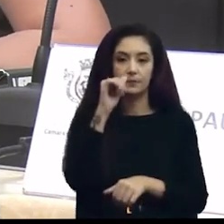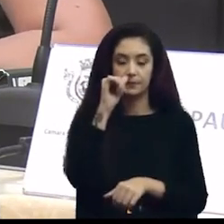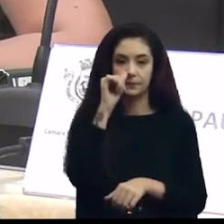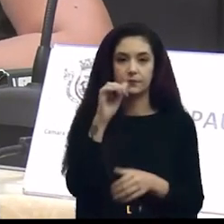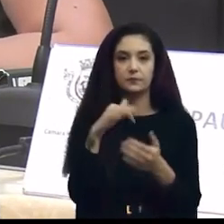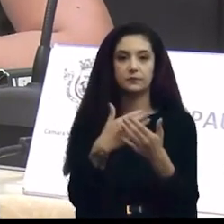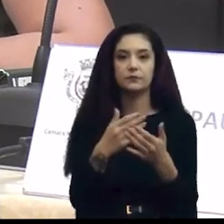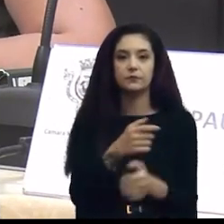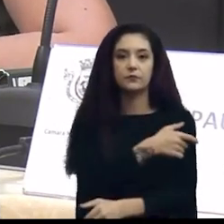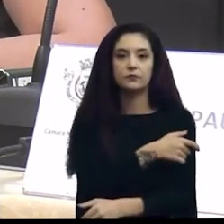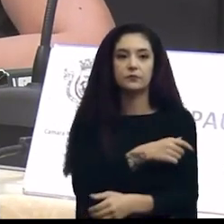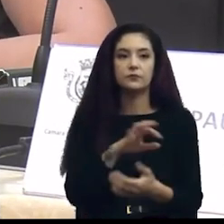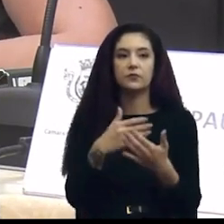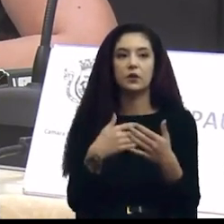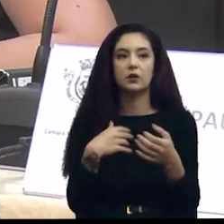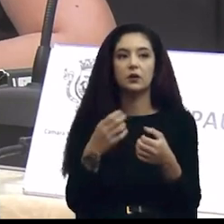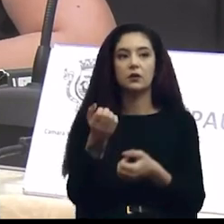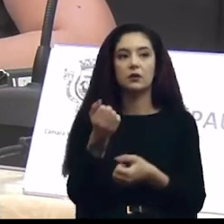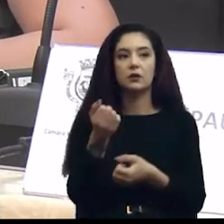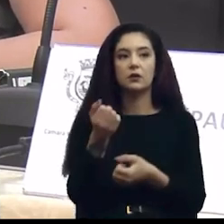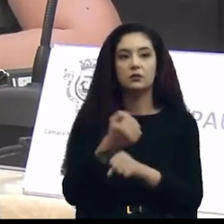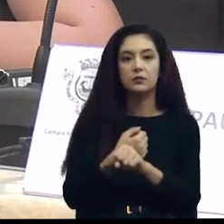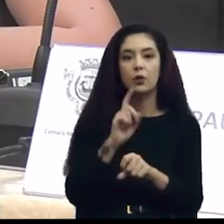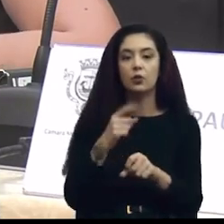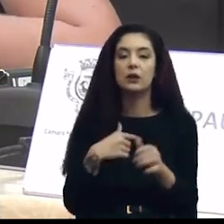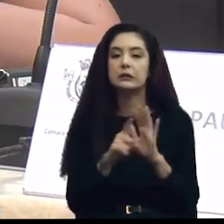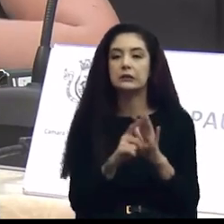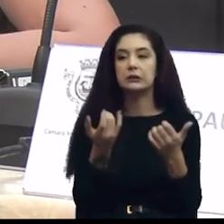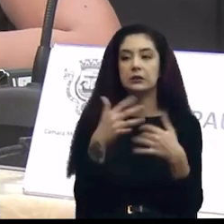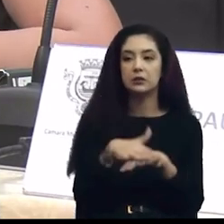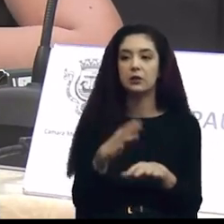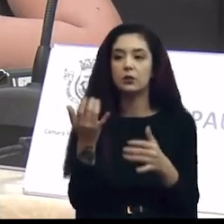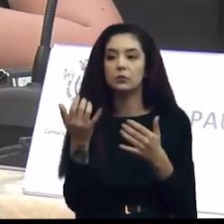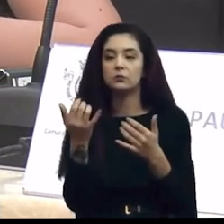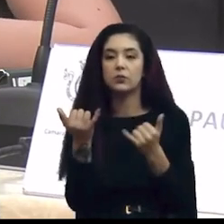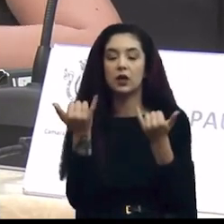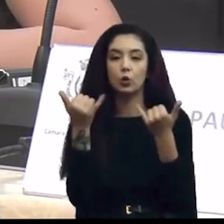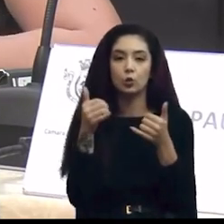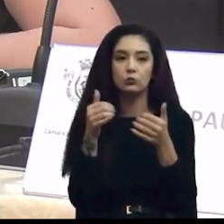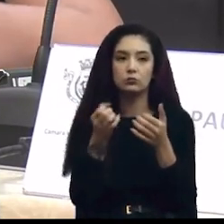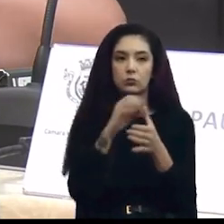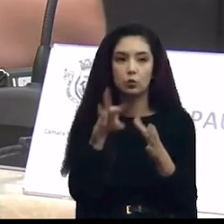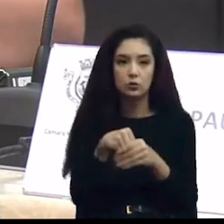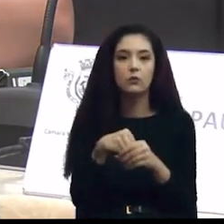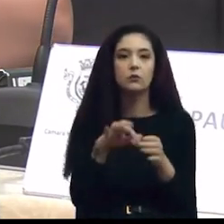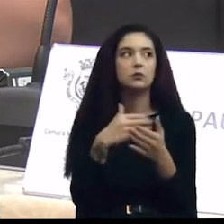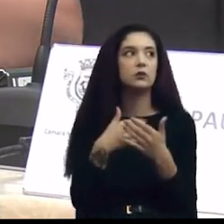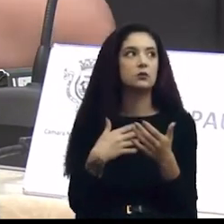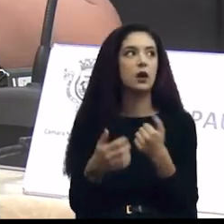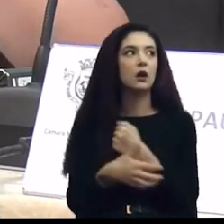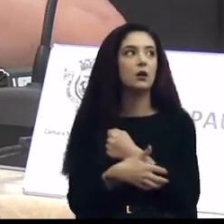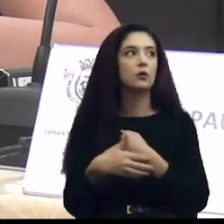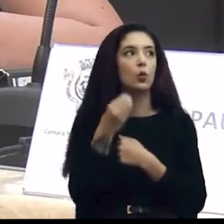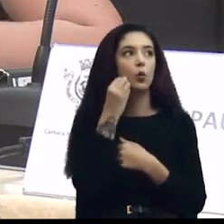vindo a disponibilizar para apoiar estas pessoas, nomeadamente no que toca à socialização, integração, inclusão, para evitar que possam recair numa situação de